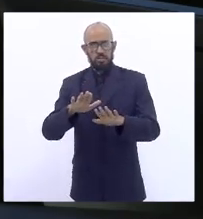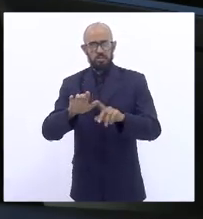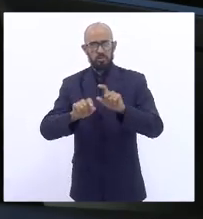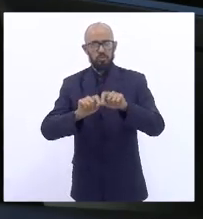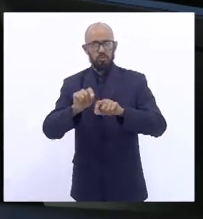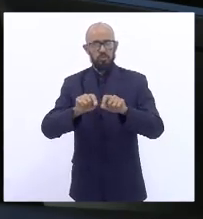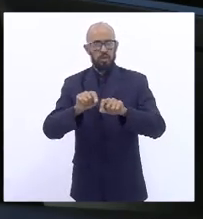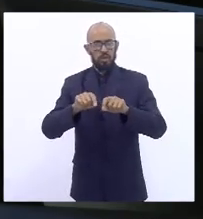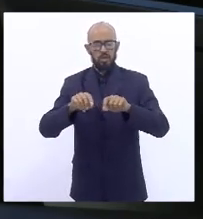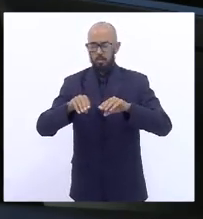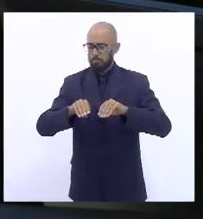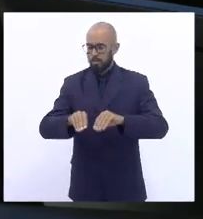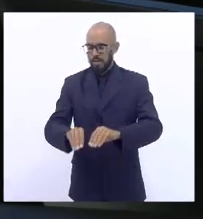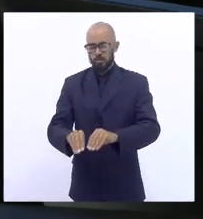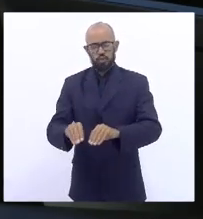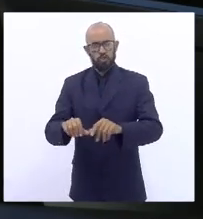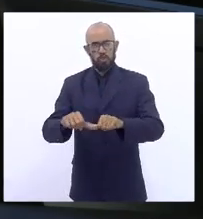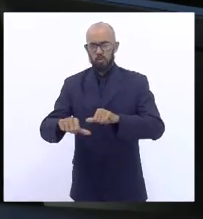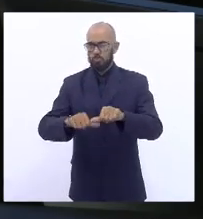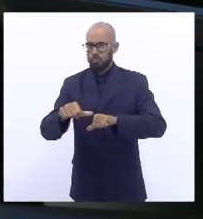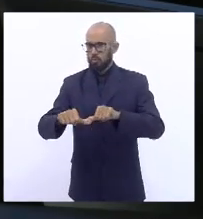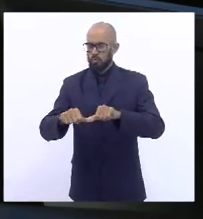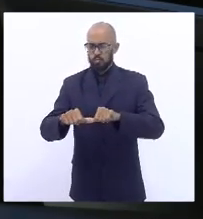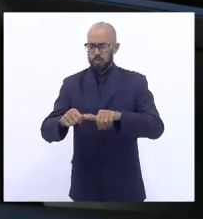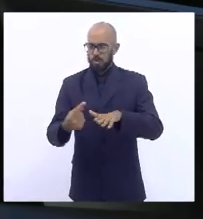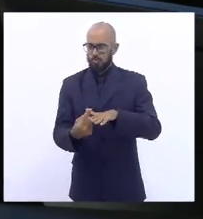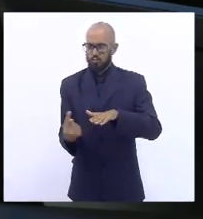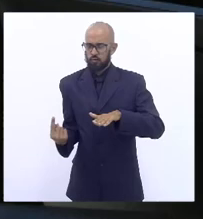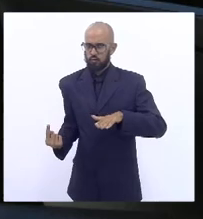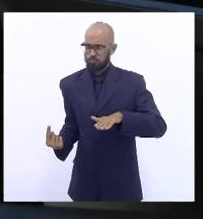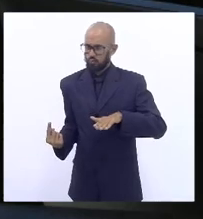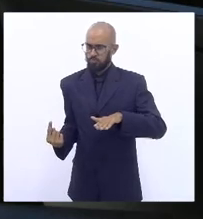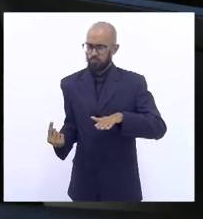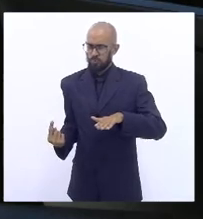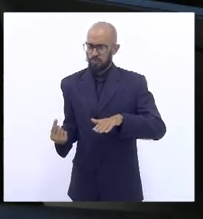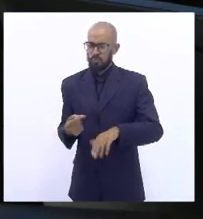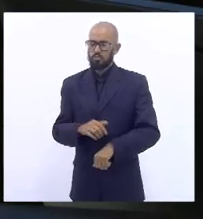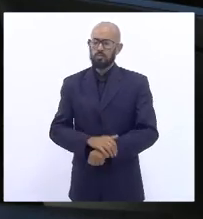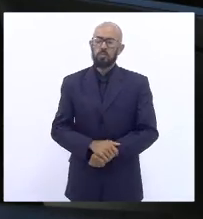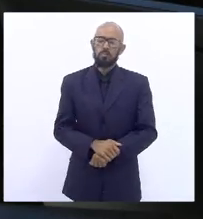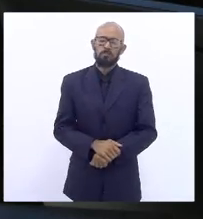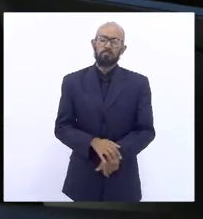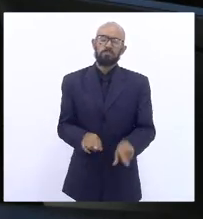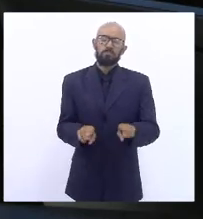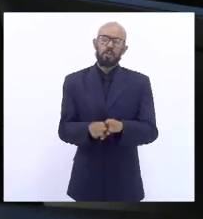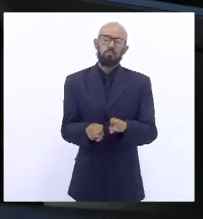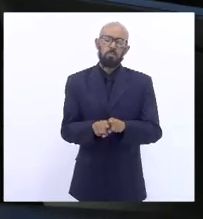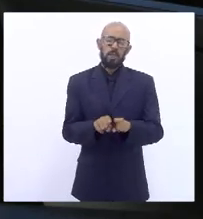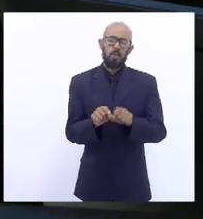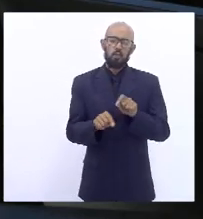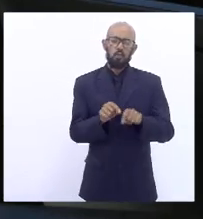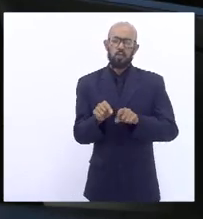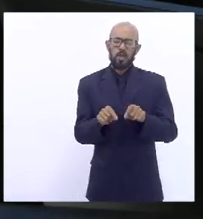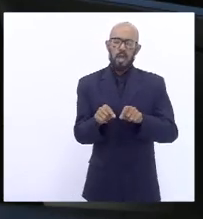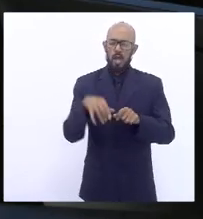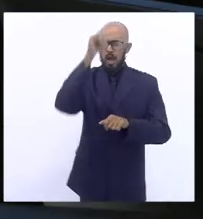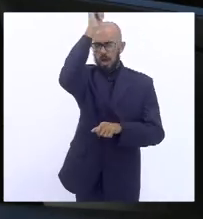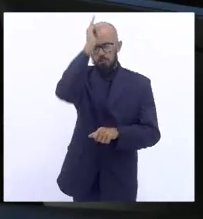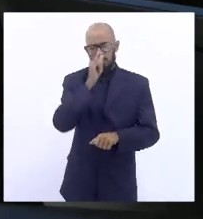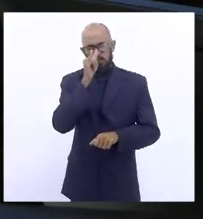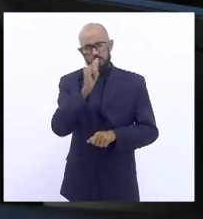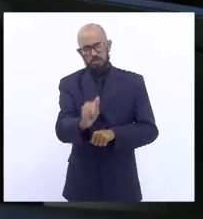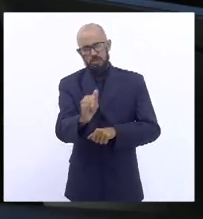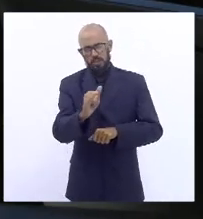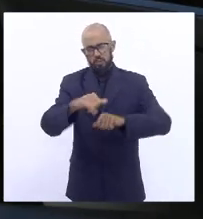não mexem ou não mudam a situação dos excluídos. E ainda a profecia de uma fraternidade